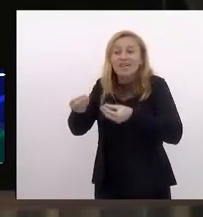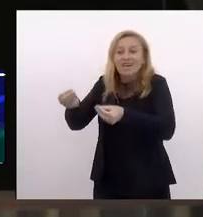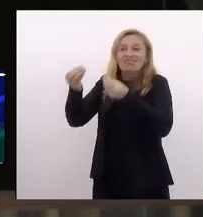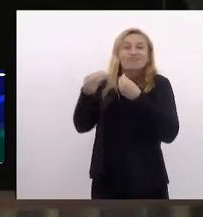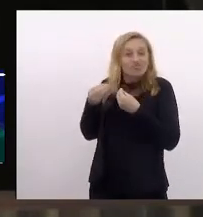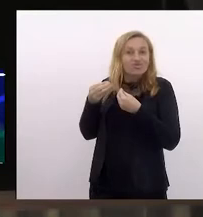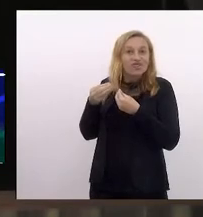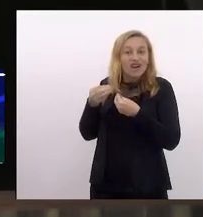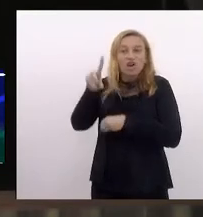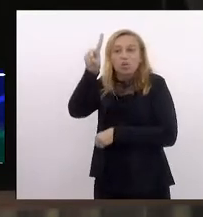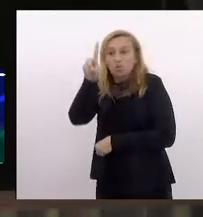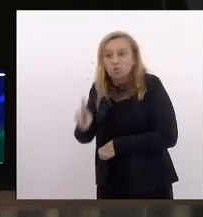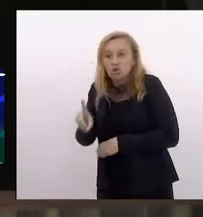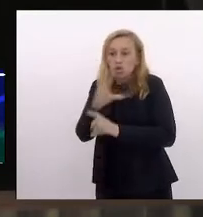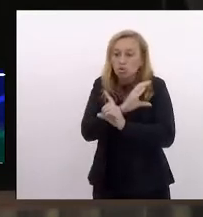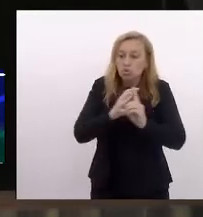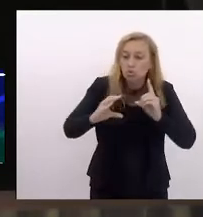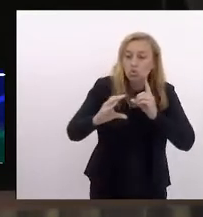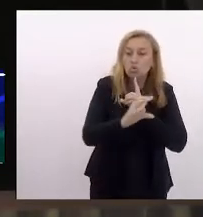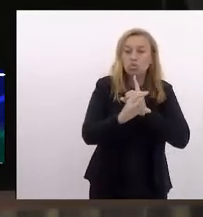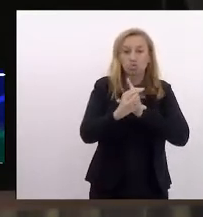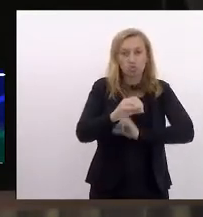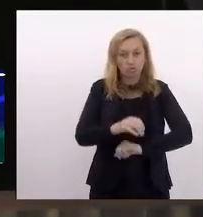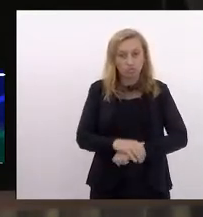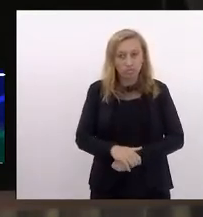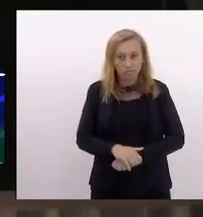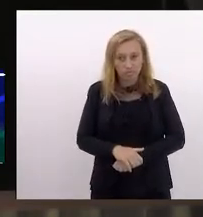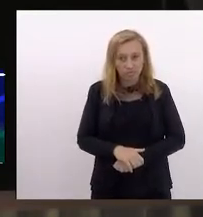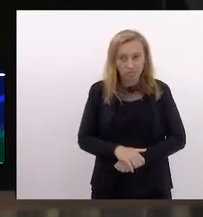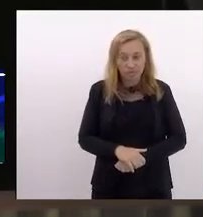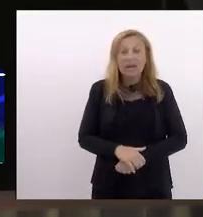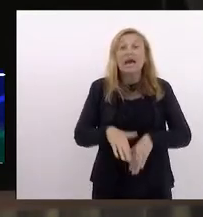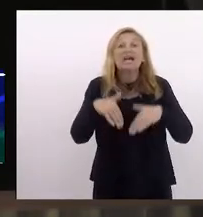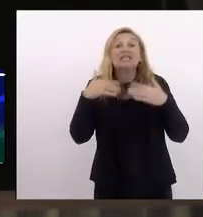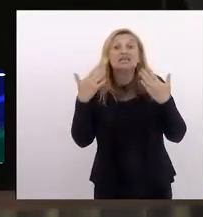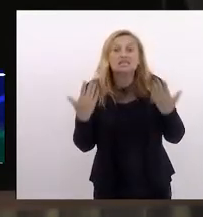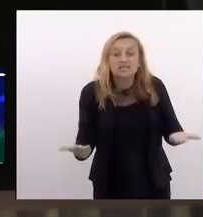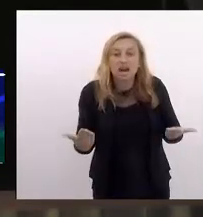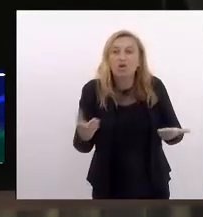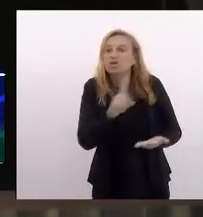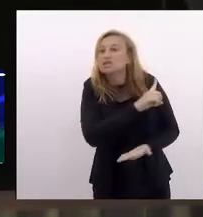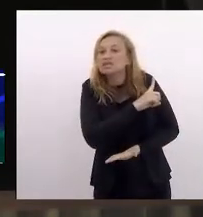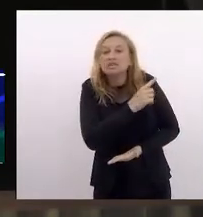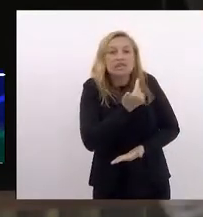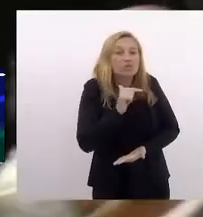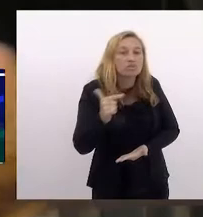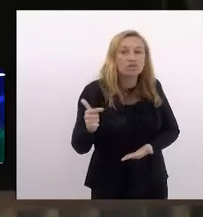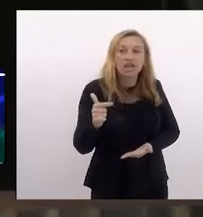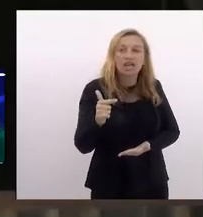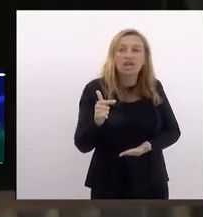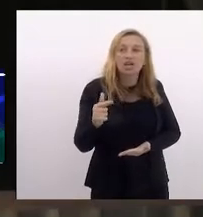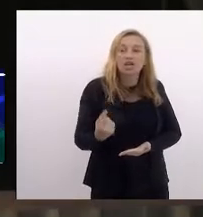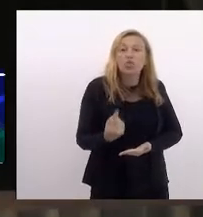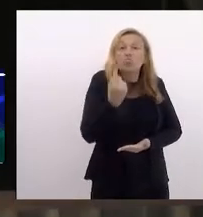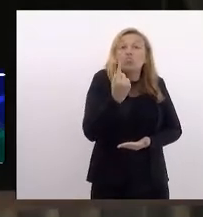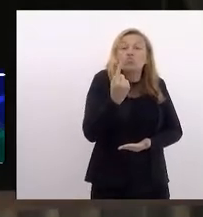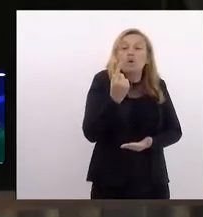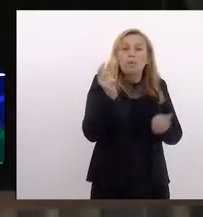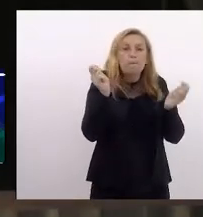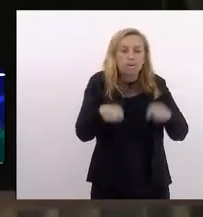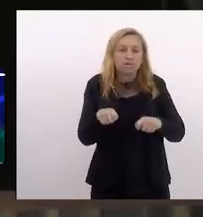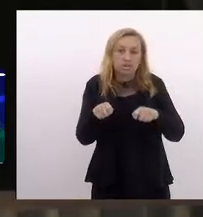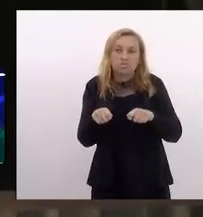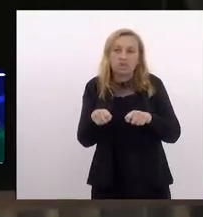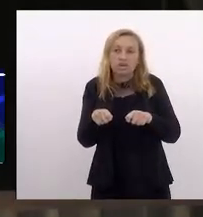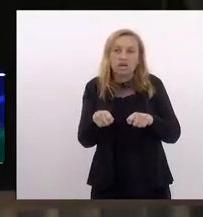direito do culto religioso então não existe nenhuma possibilidade